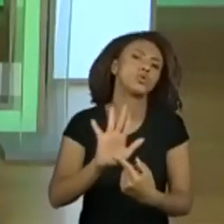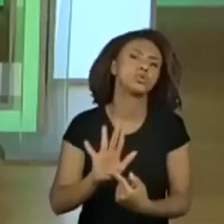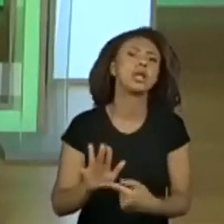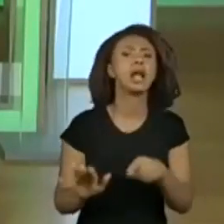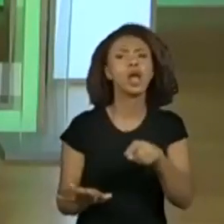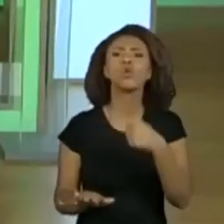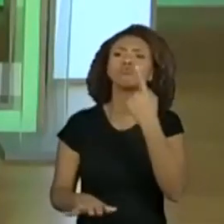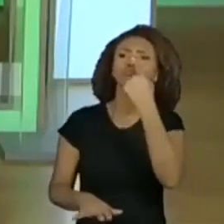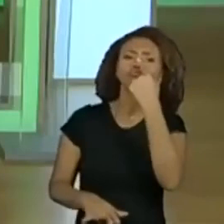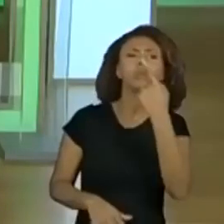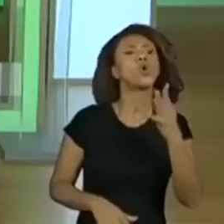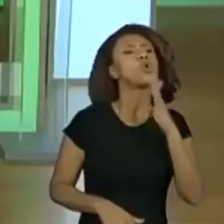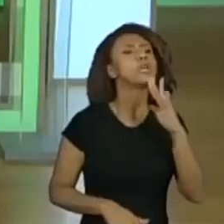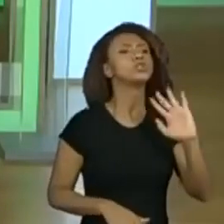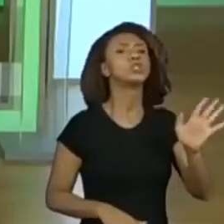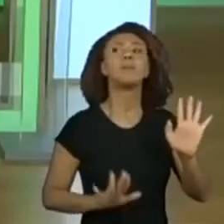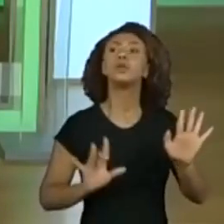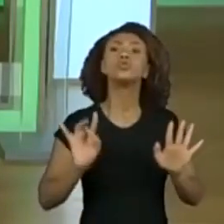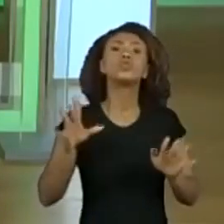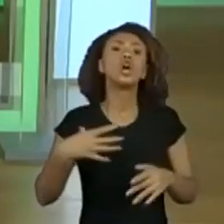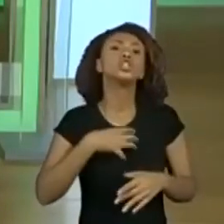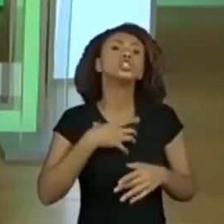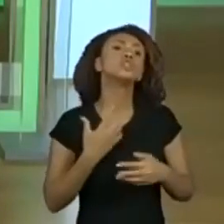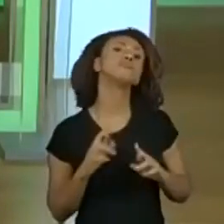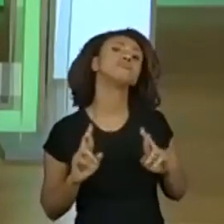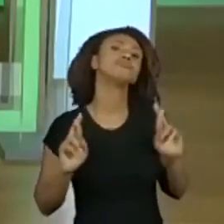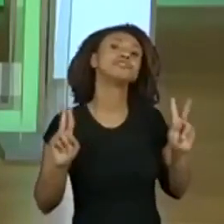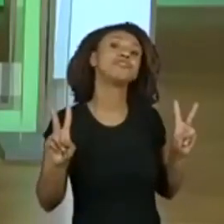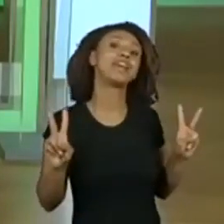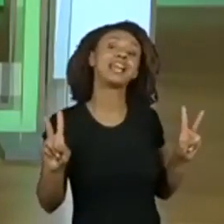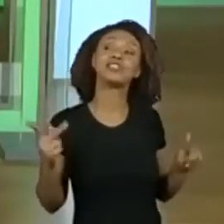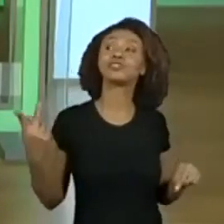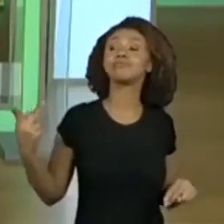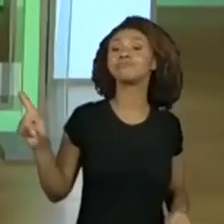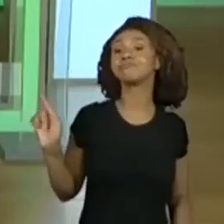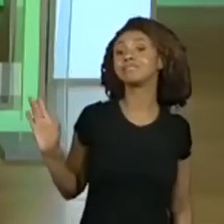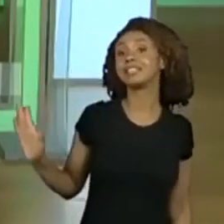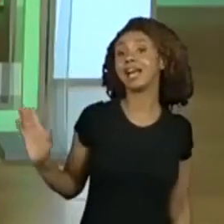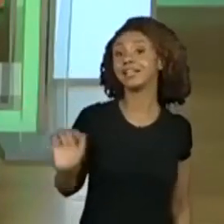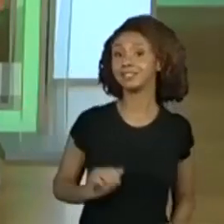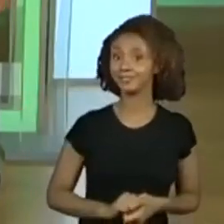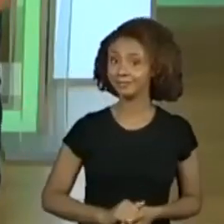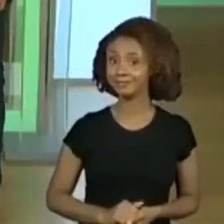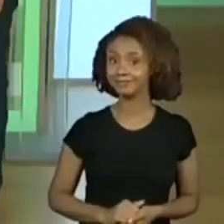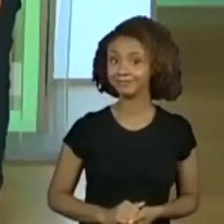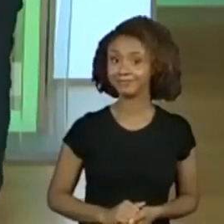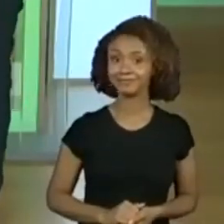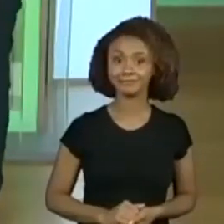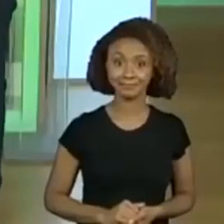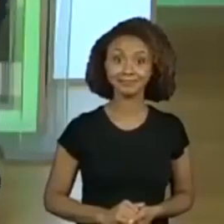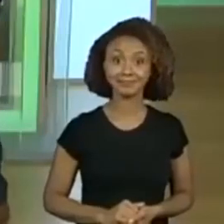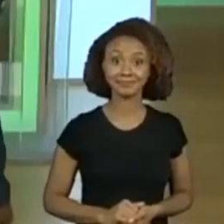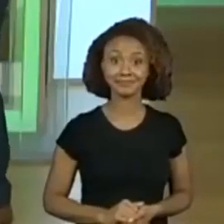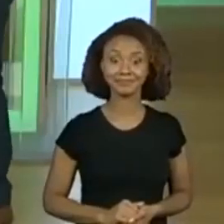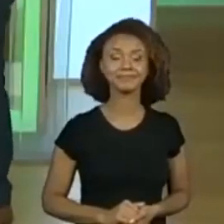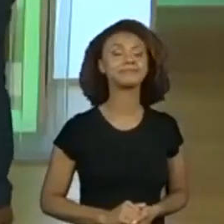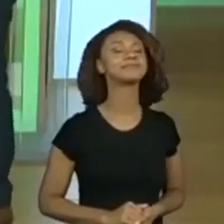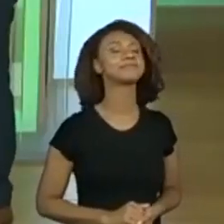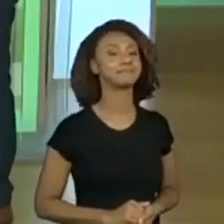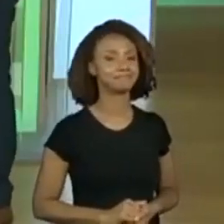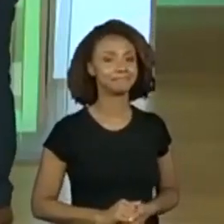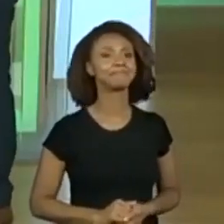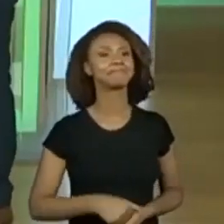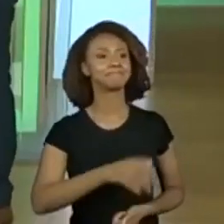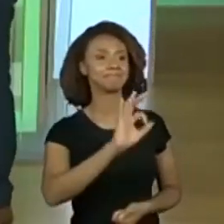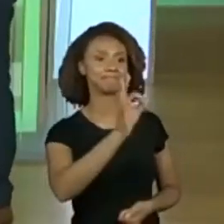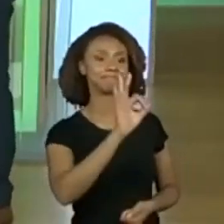mais familiarizado mas é uma outra maneira e a maneira do outro exato então é sempre bom